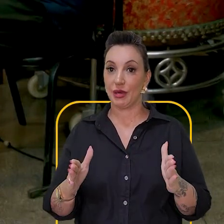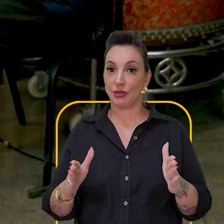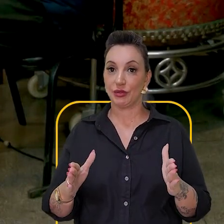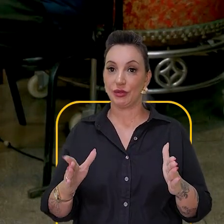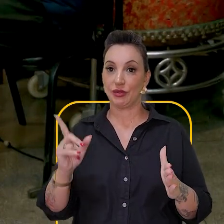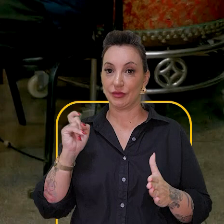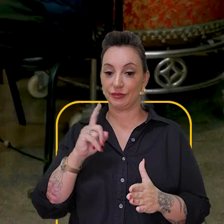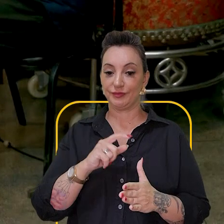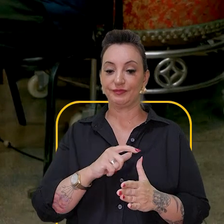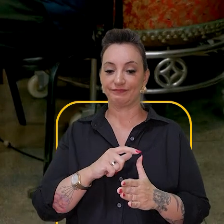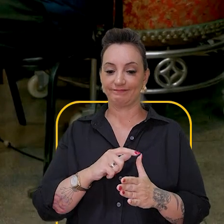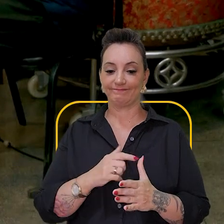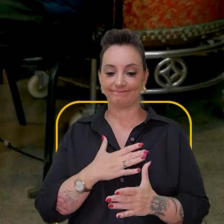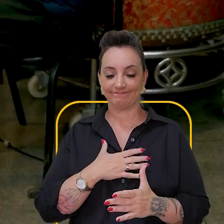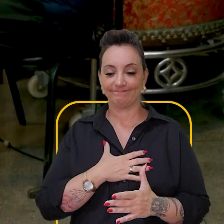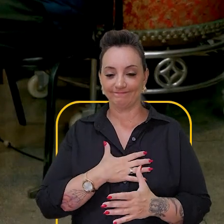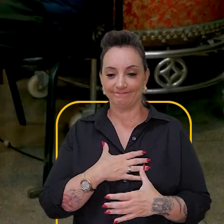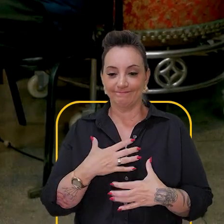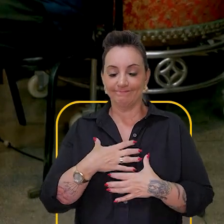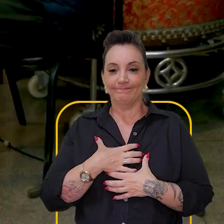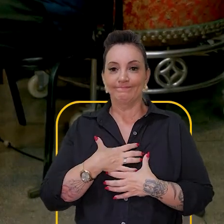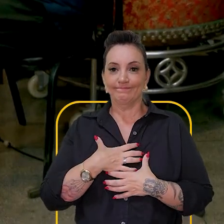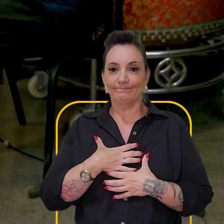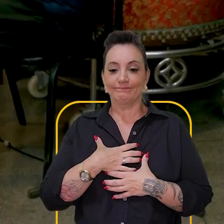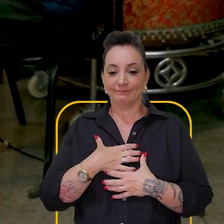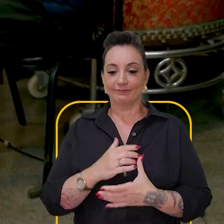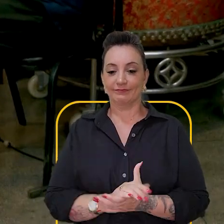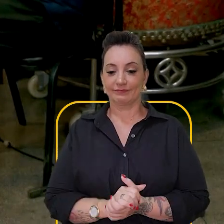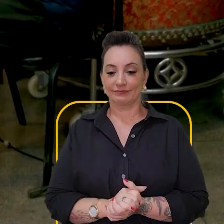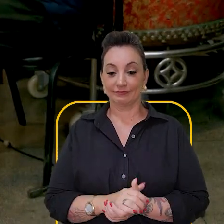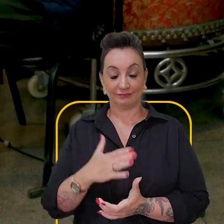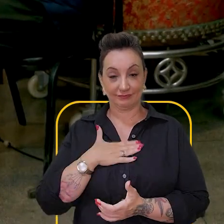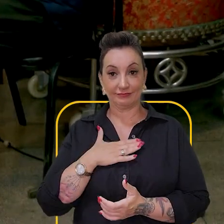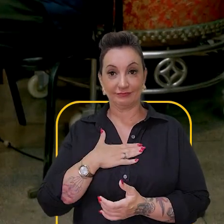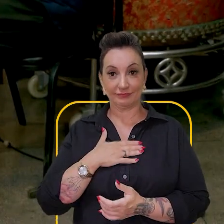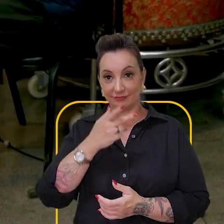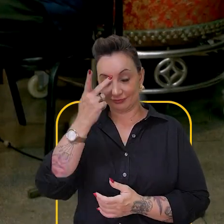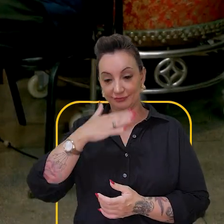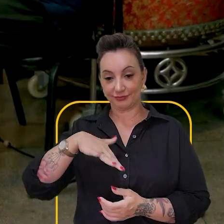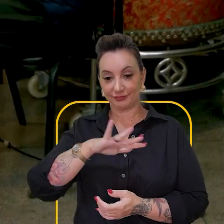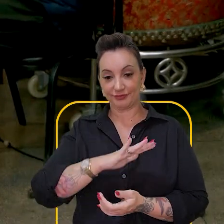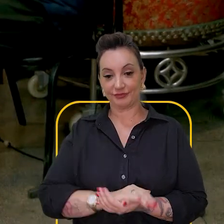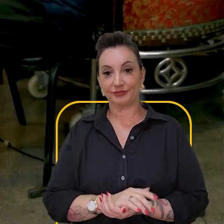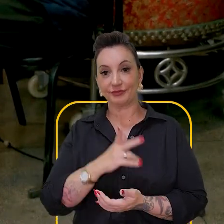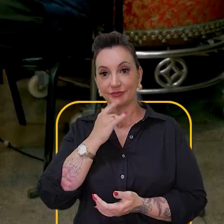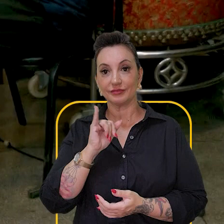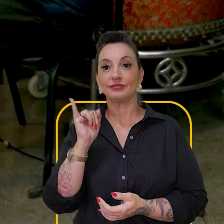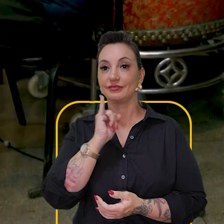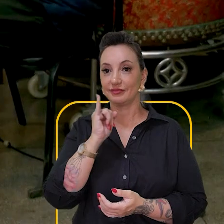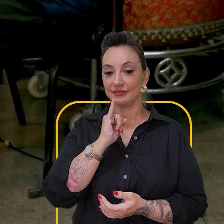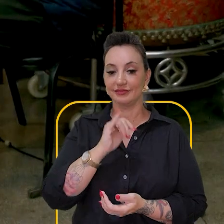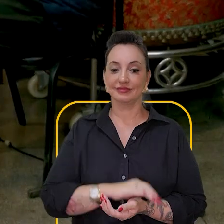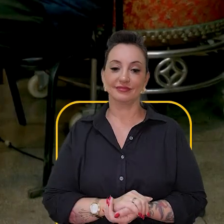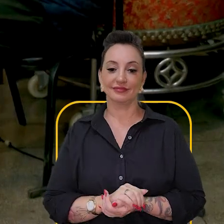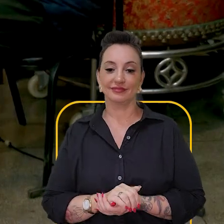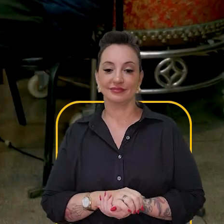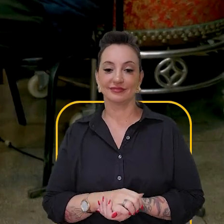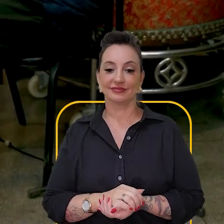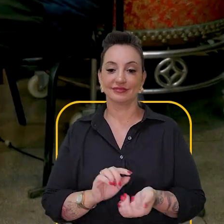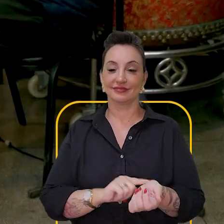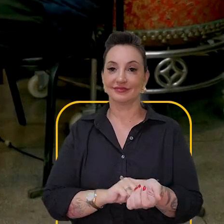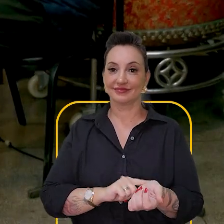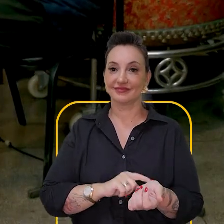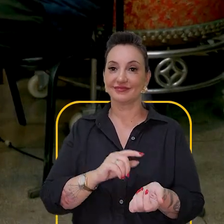eu fiquei quase uma semana sem dormir direito porque eu fiquei no mesmo lugar 21 anos Nossa uau E aí Surgiu uma